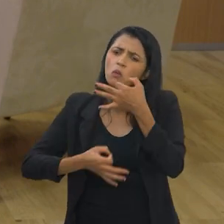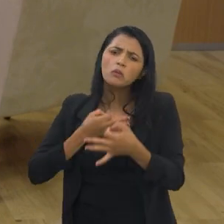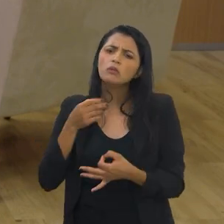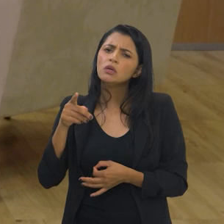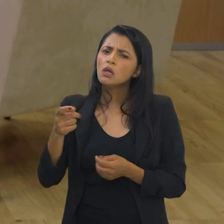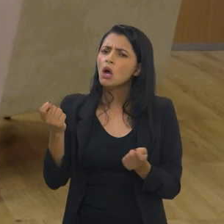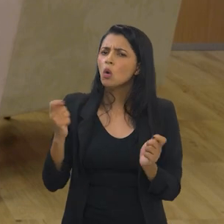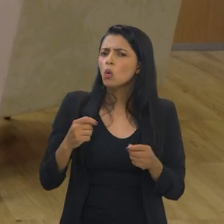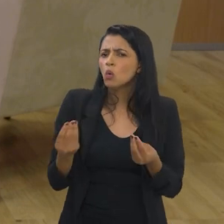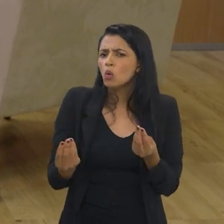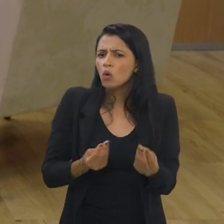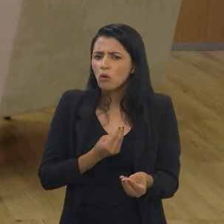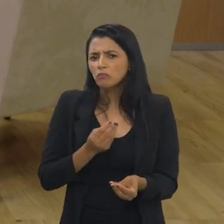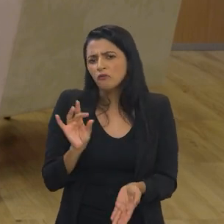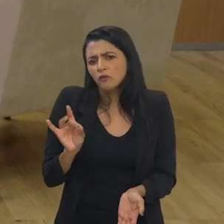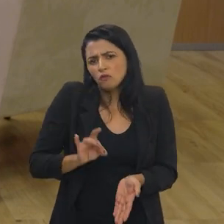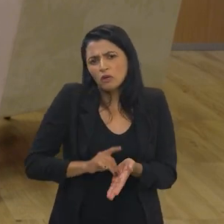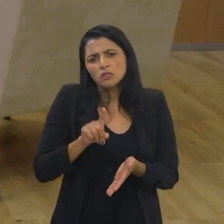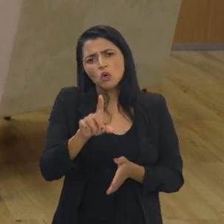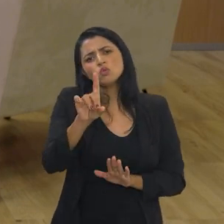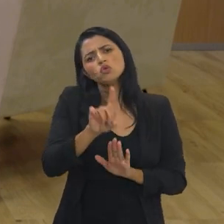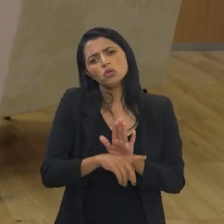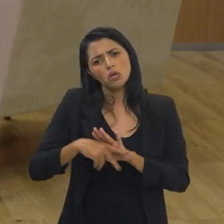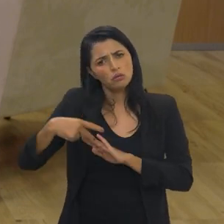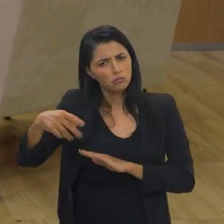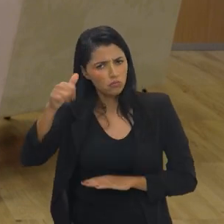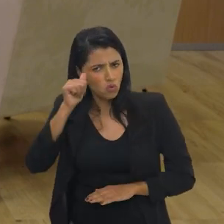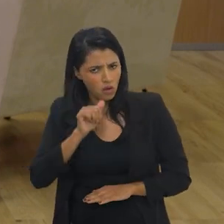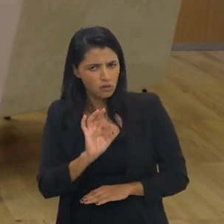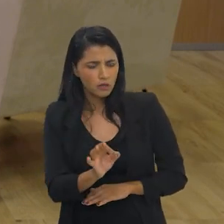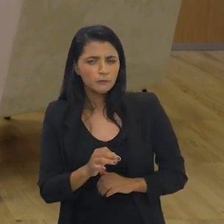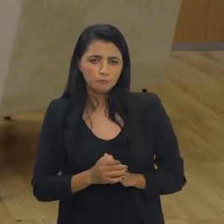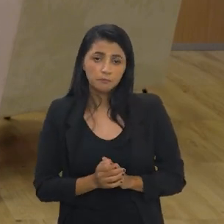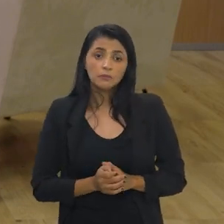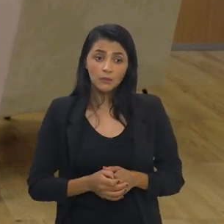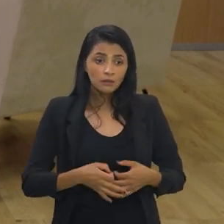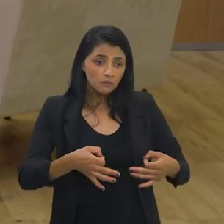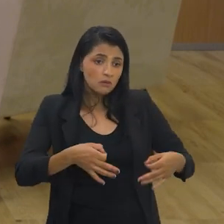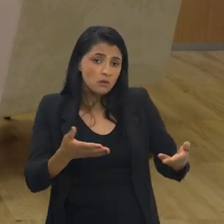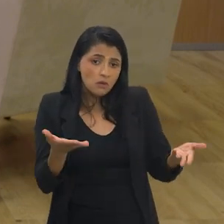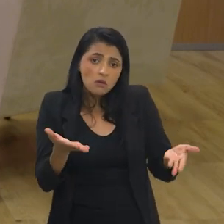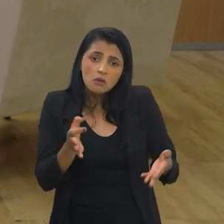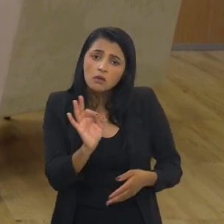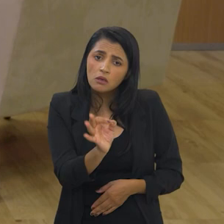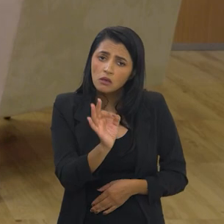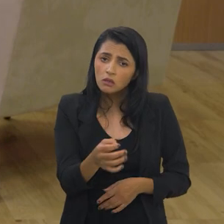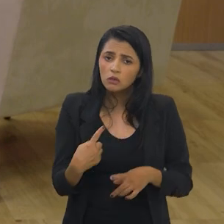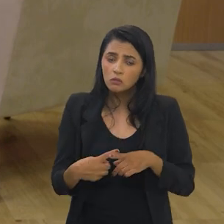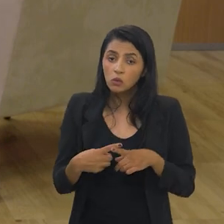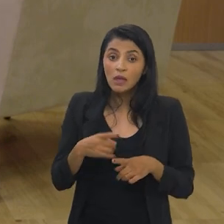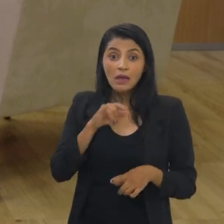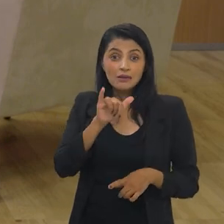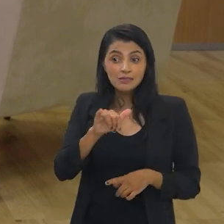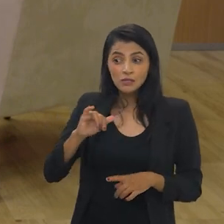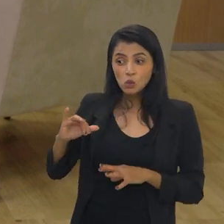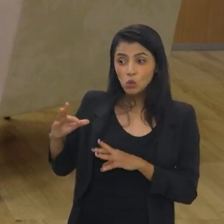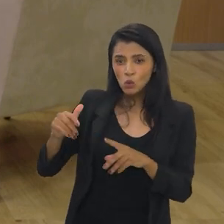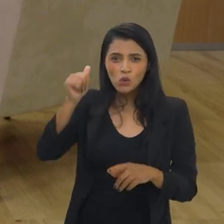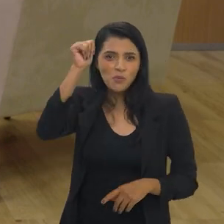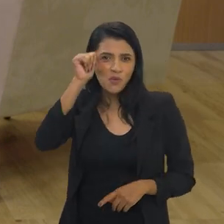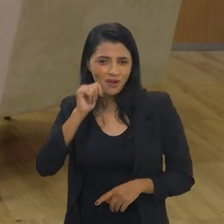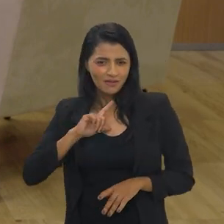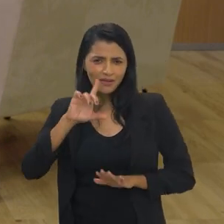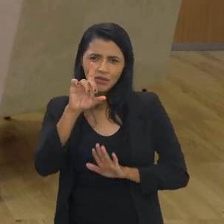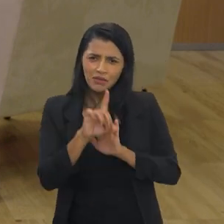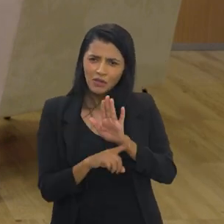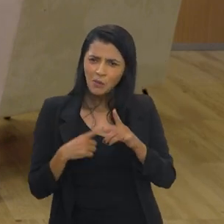desse uma opinião sentido de que na verdade a efetivação de um direito né Exatamente porque é se